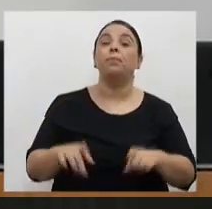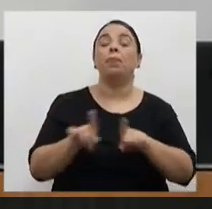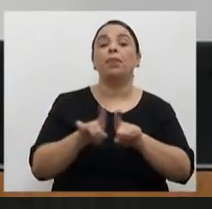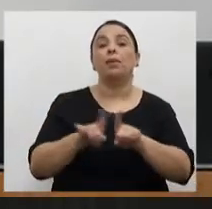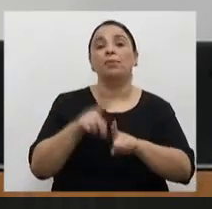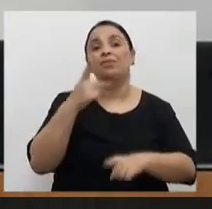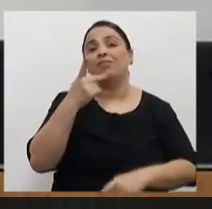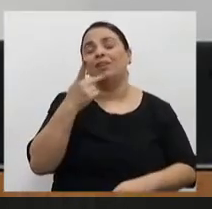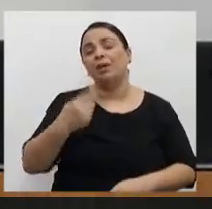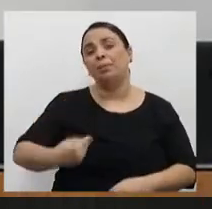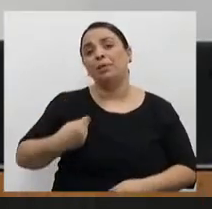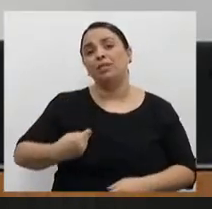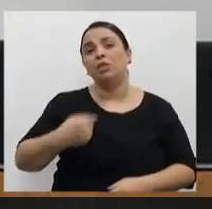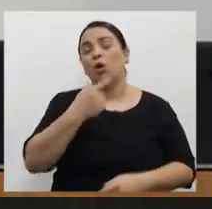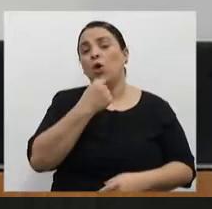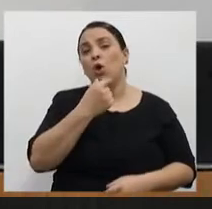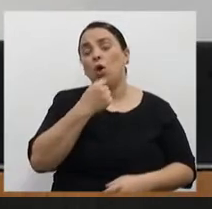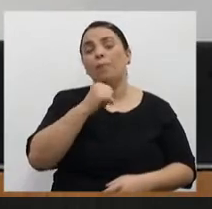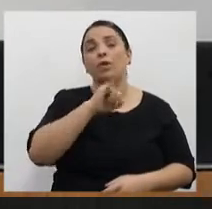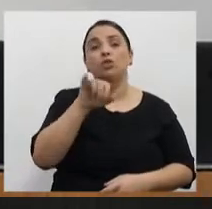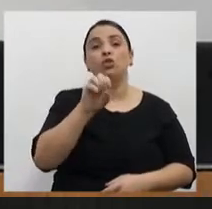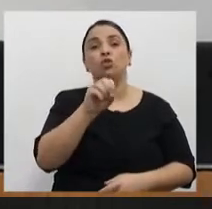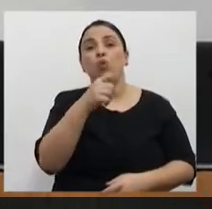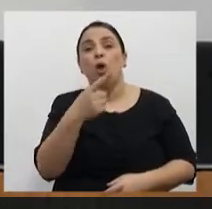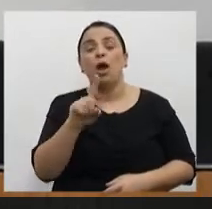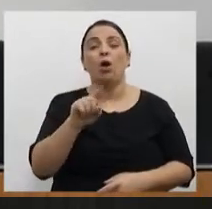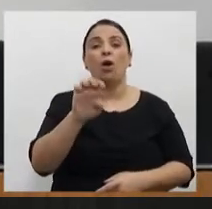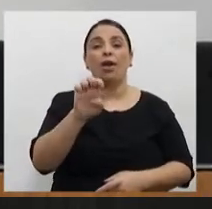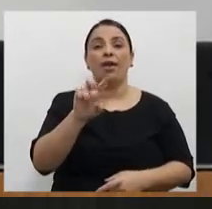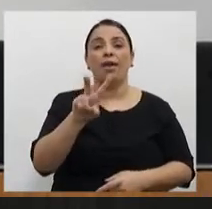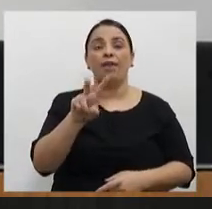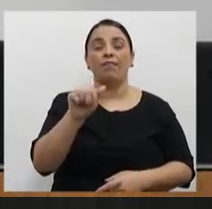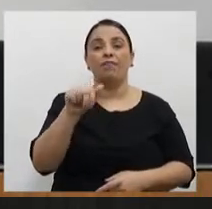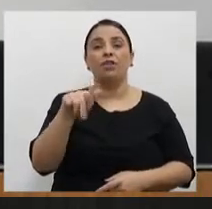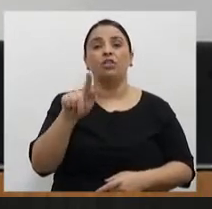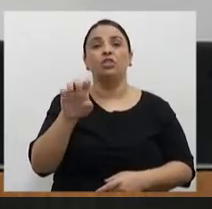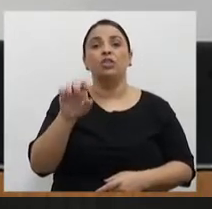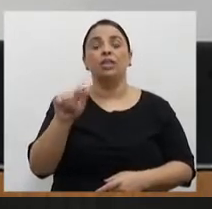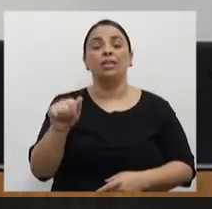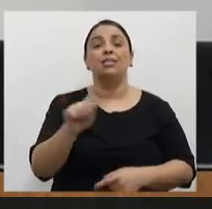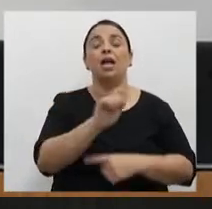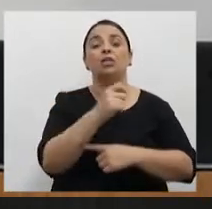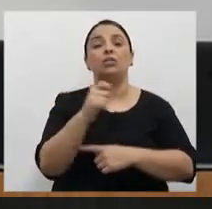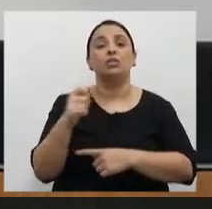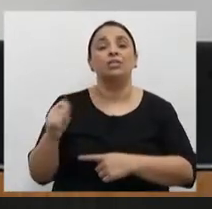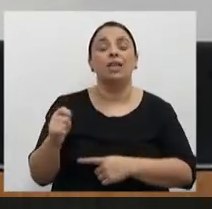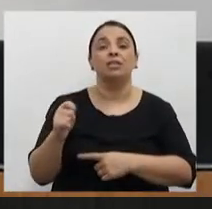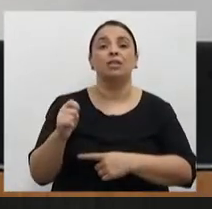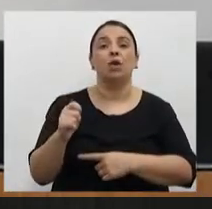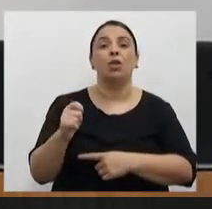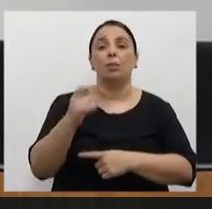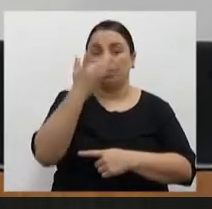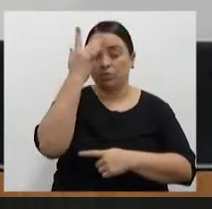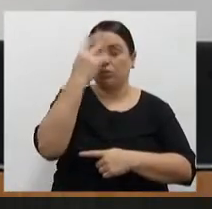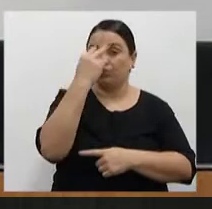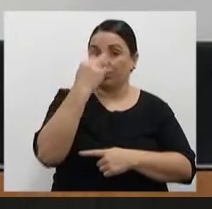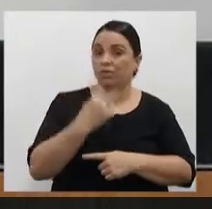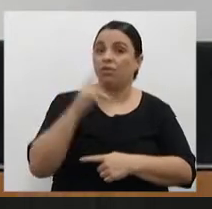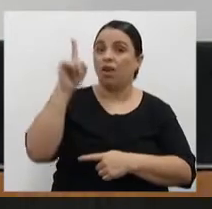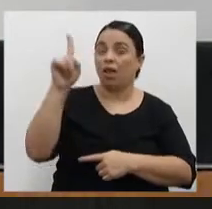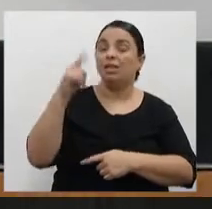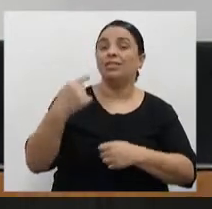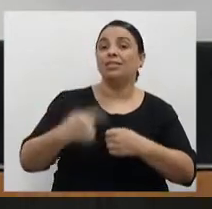João Evangelista, de Sete Lagoas, que é fundador da Associação dos Deficientes Visuais de Sete Lagoas. Então, fica aí